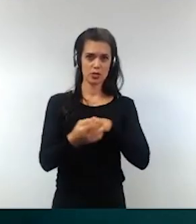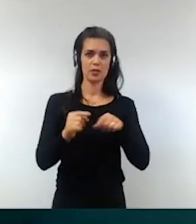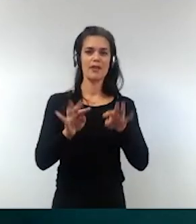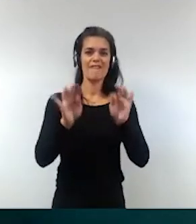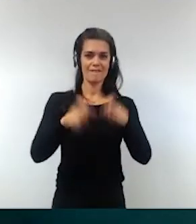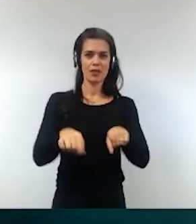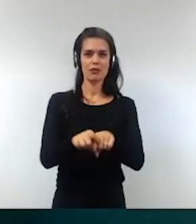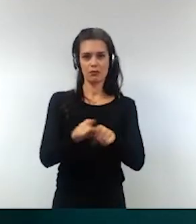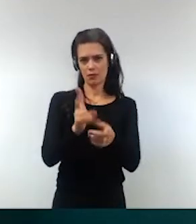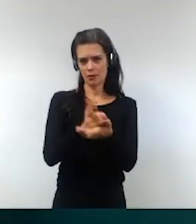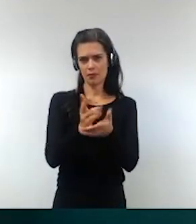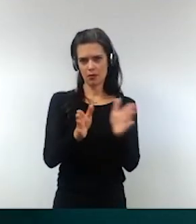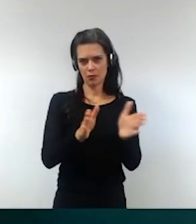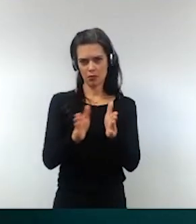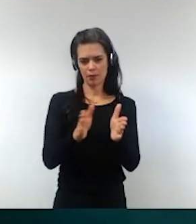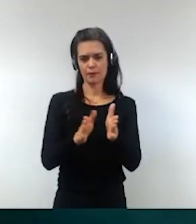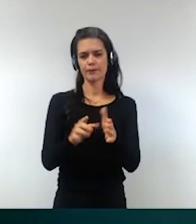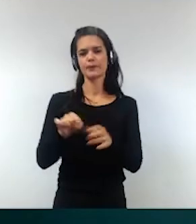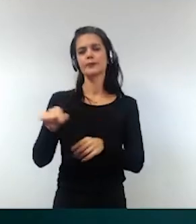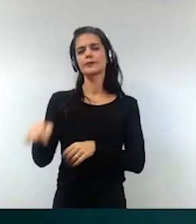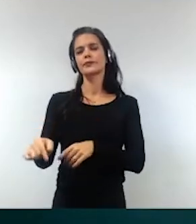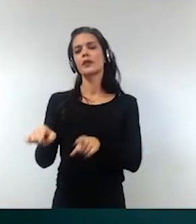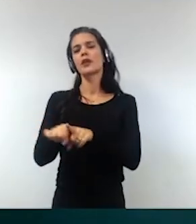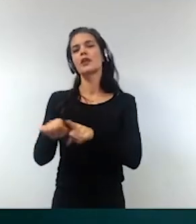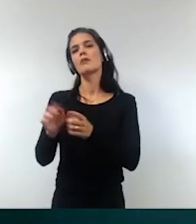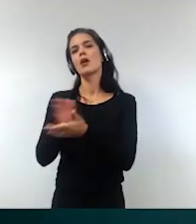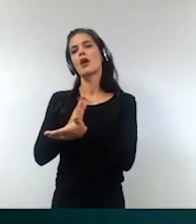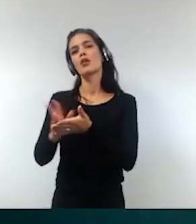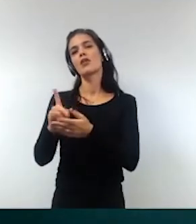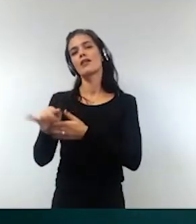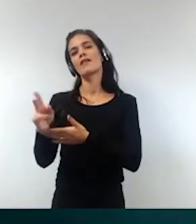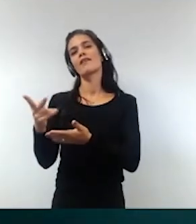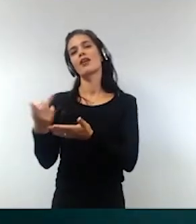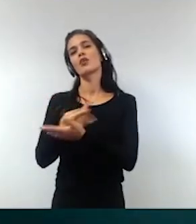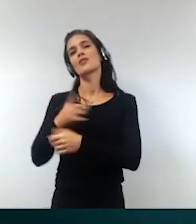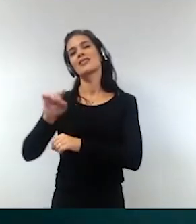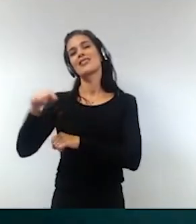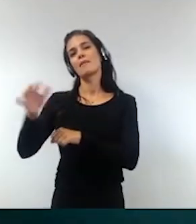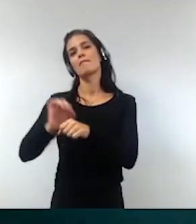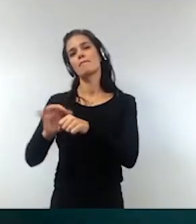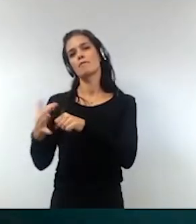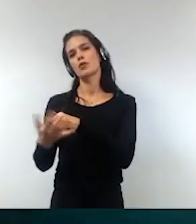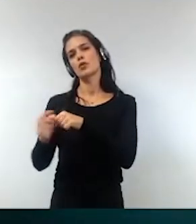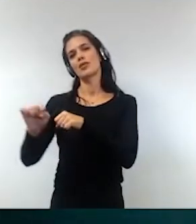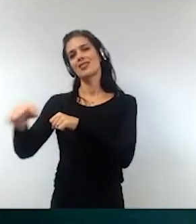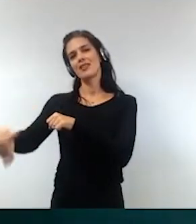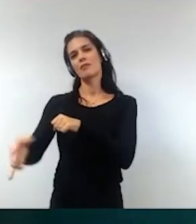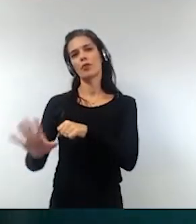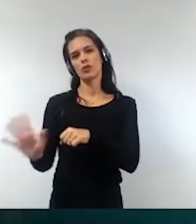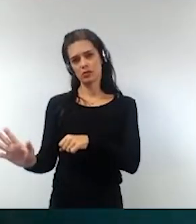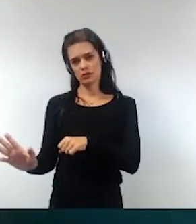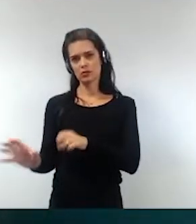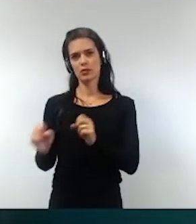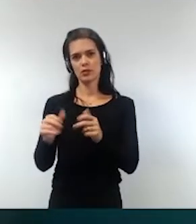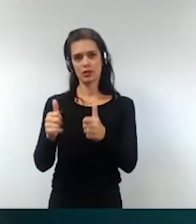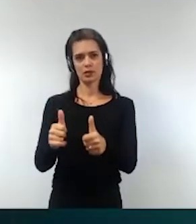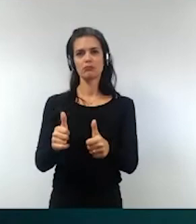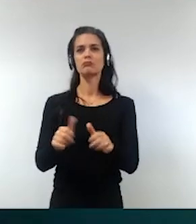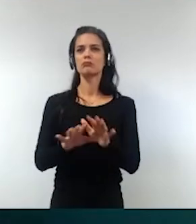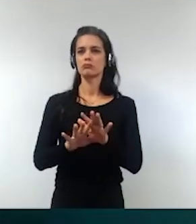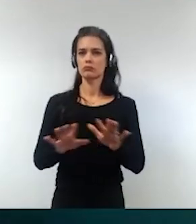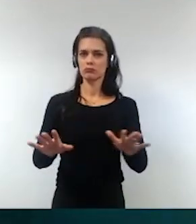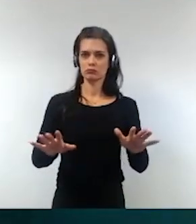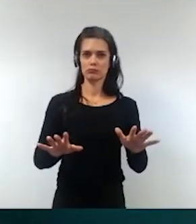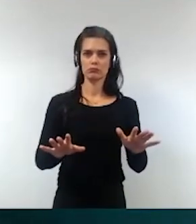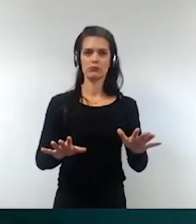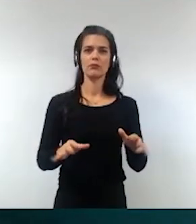que deve se iniciar após o fim da quarentena, ou após a vacina, ou após, enfim, quando